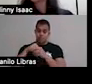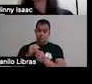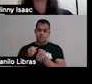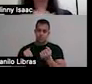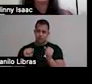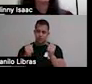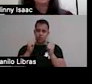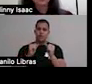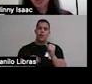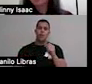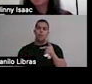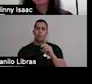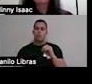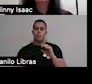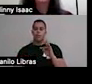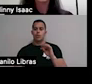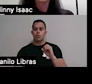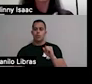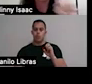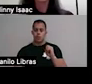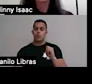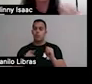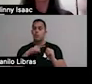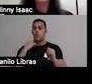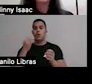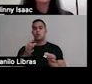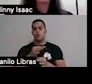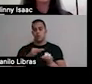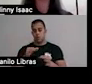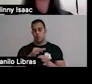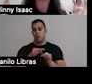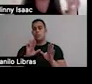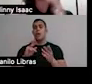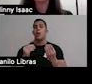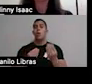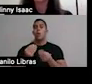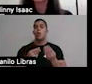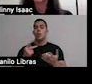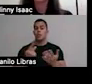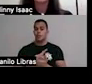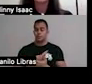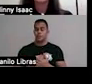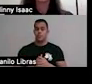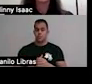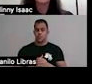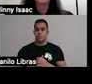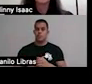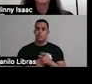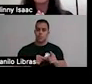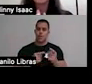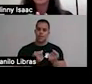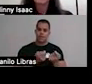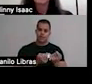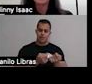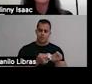à apoptose, né, à morte celular. E como que acontece essa regulação da síntese proteica por esse